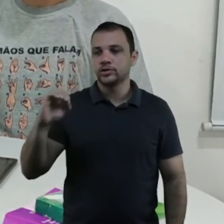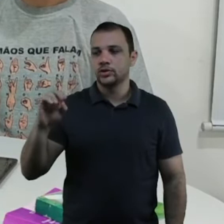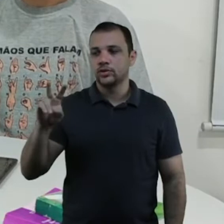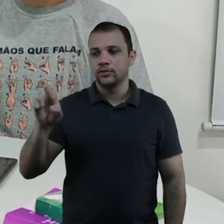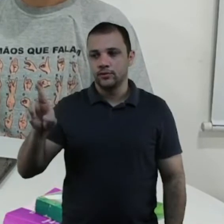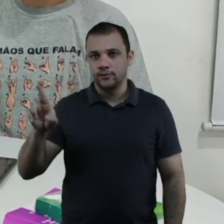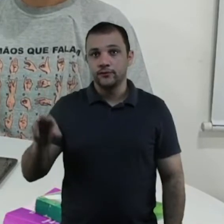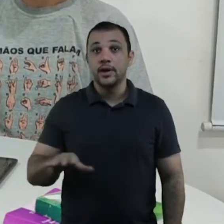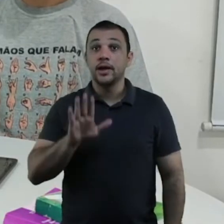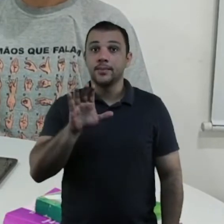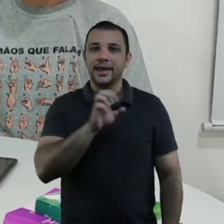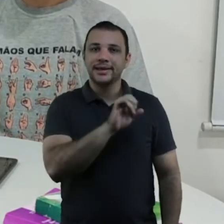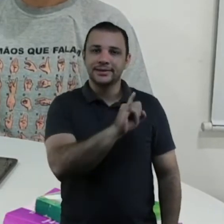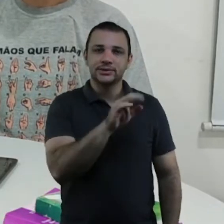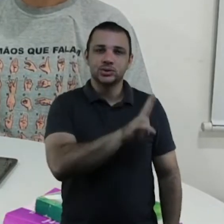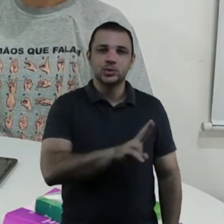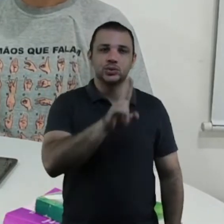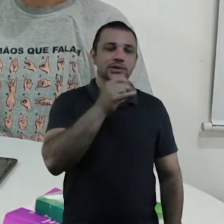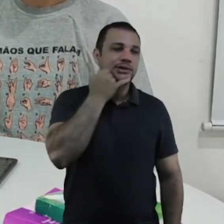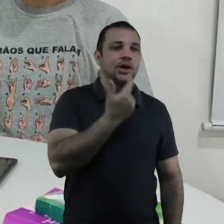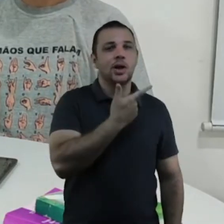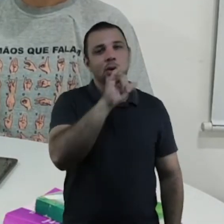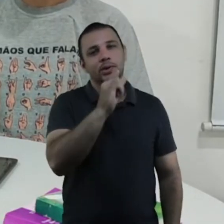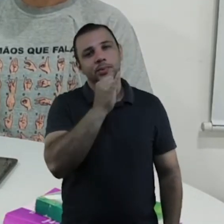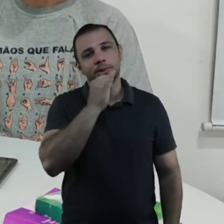do Samsung, né, do sistema Android,